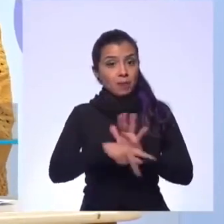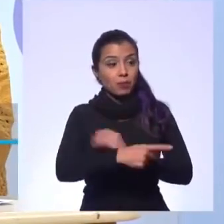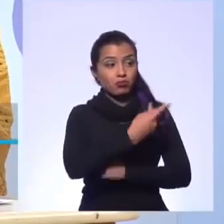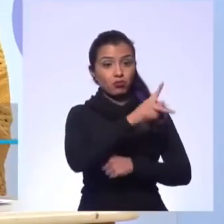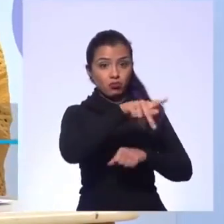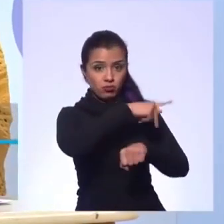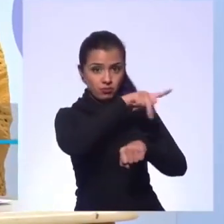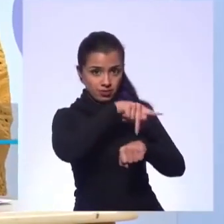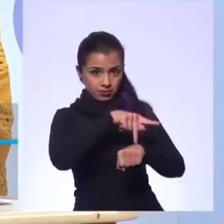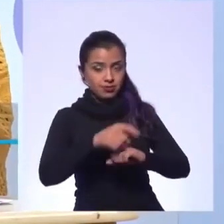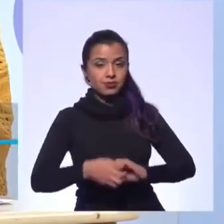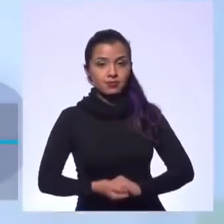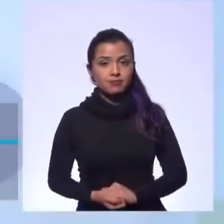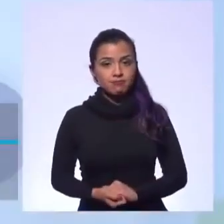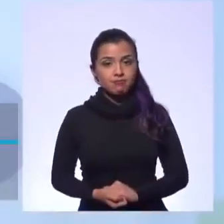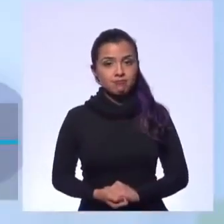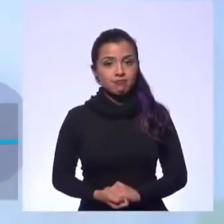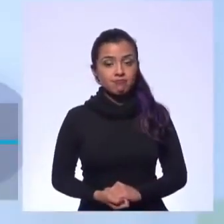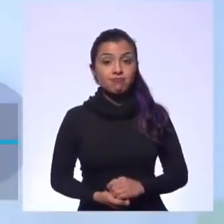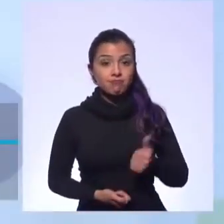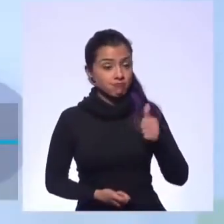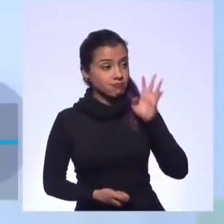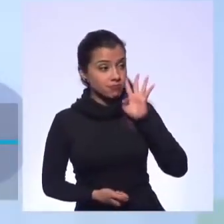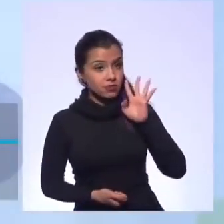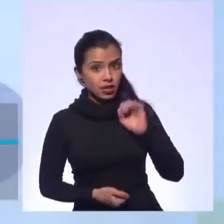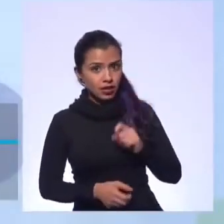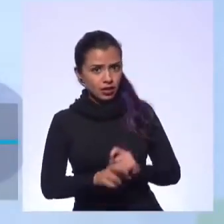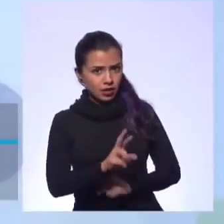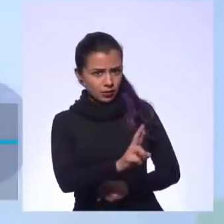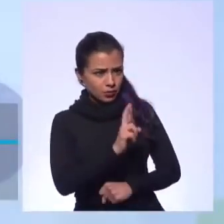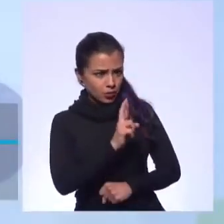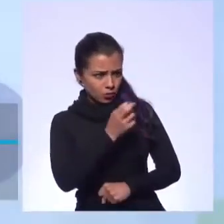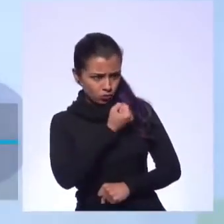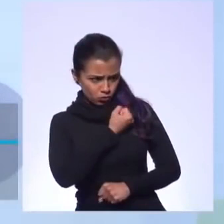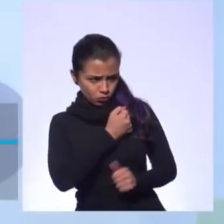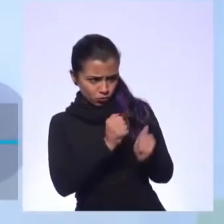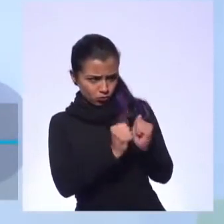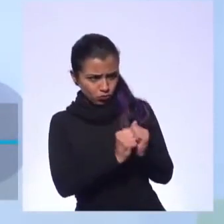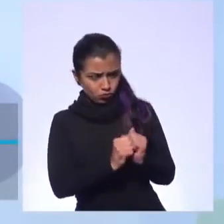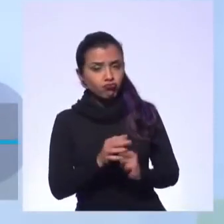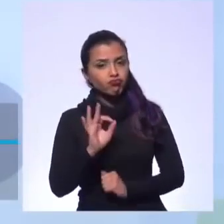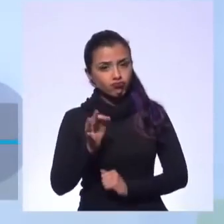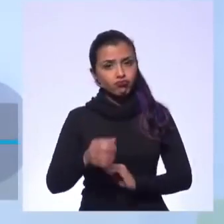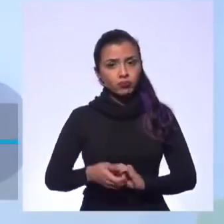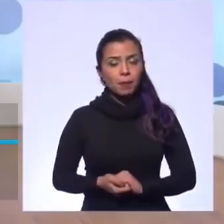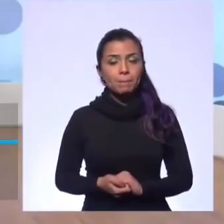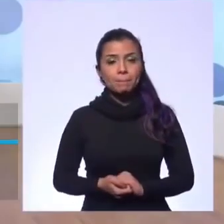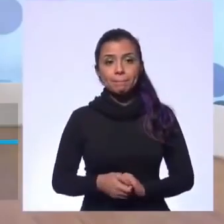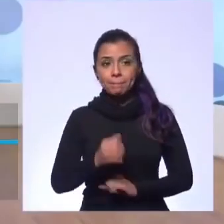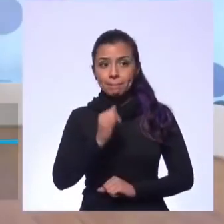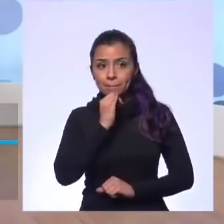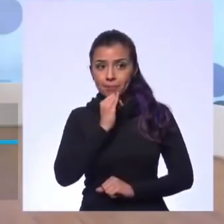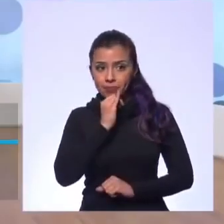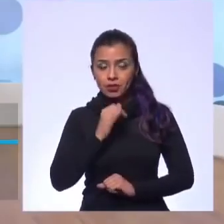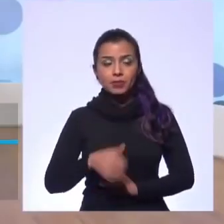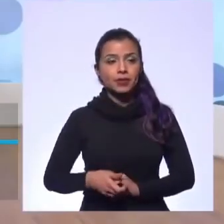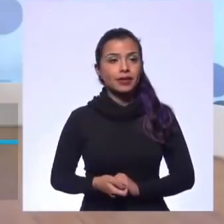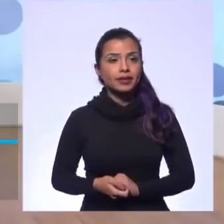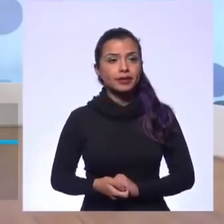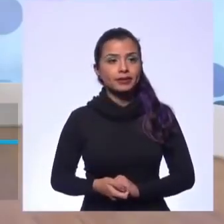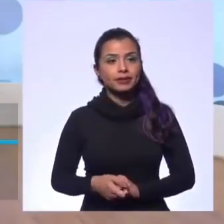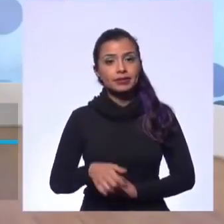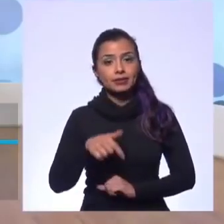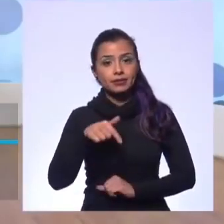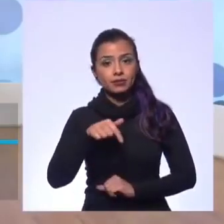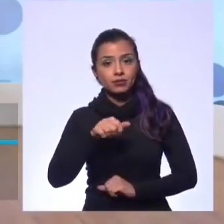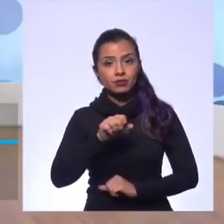Certo. E Tá? eles responderam, colocaram numeração ou chegaram a responder? Colocaram a numeração. Então, Certo. o other dishes são 7, 8